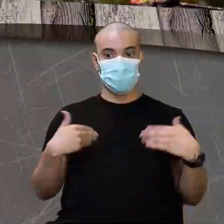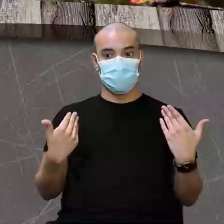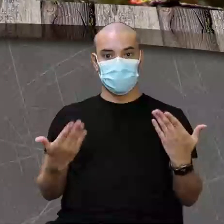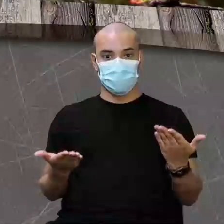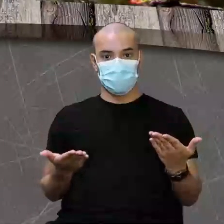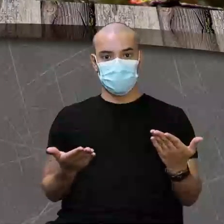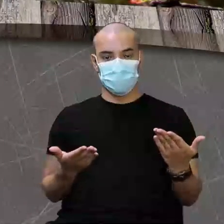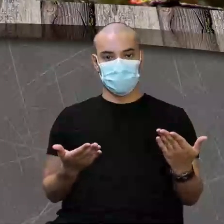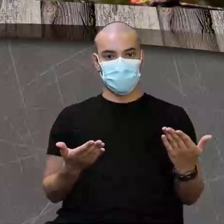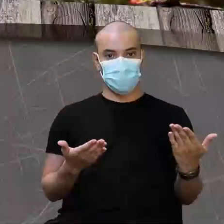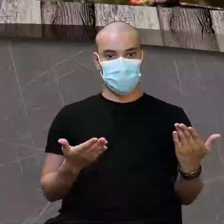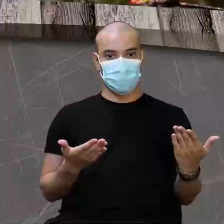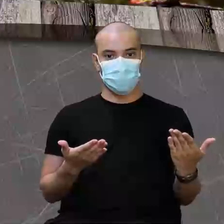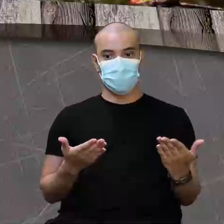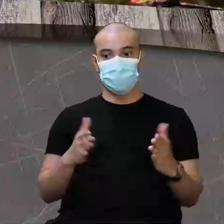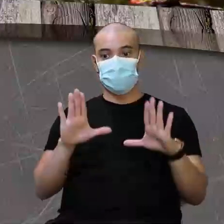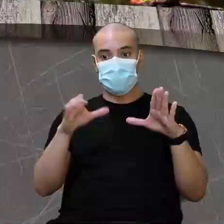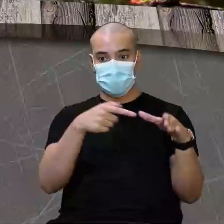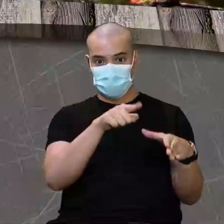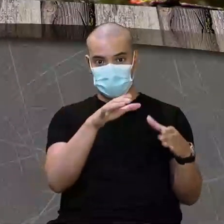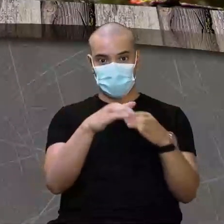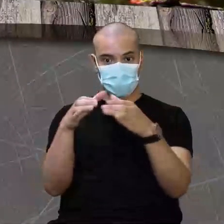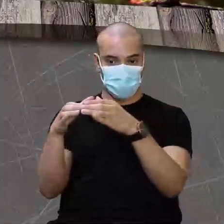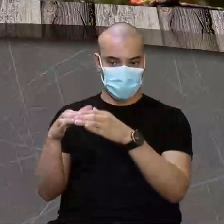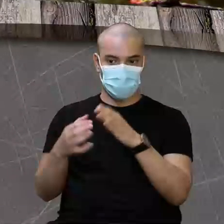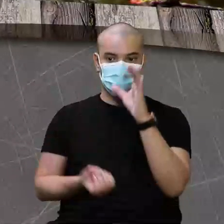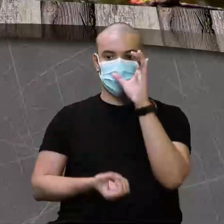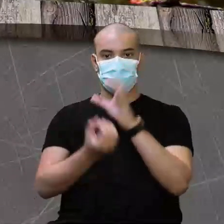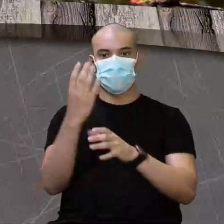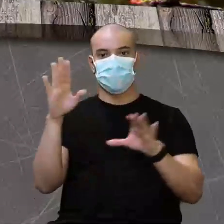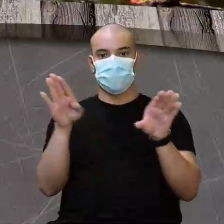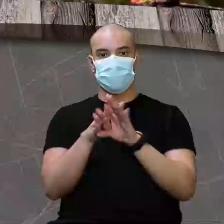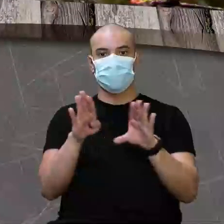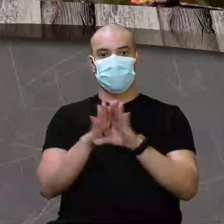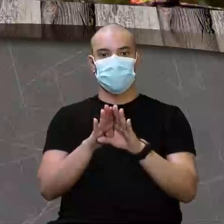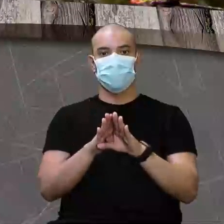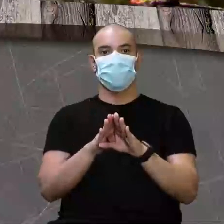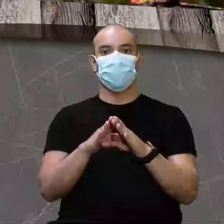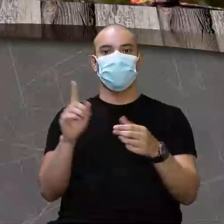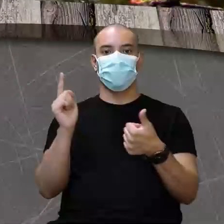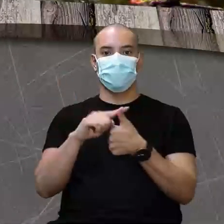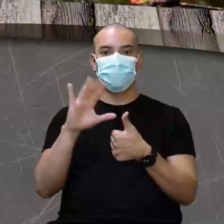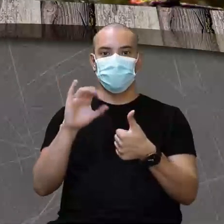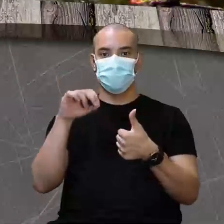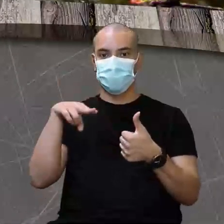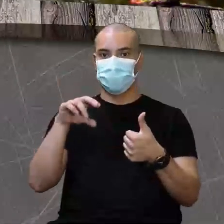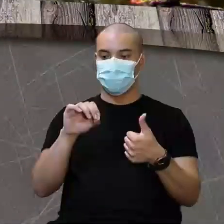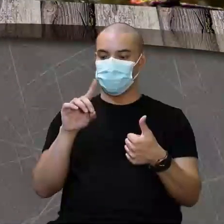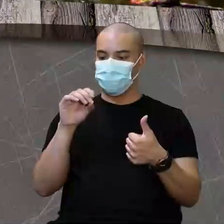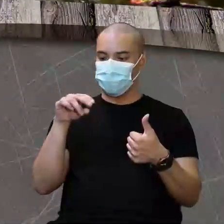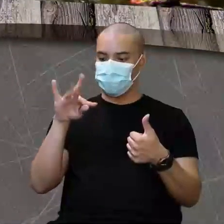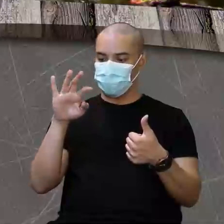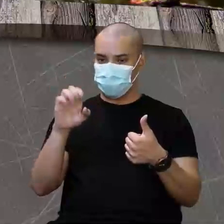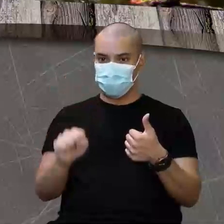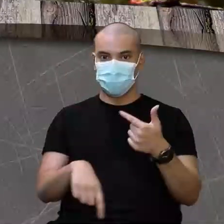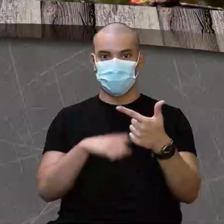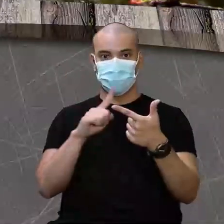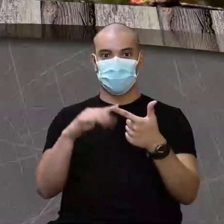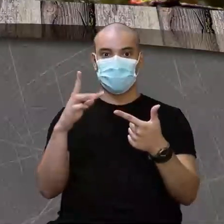Então, desses grupos surgiram os cenodontes, os conodontes, né?